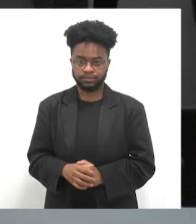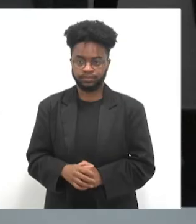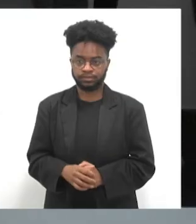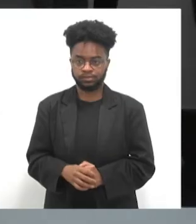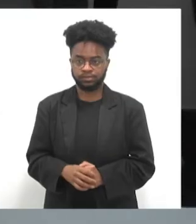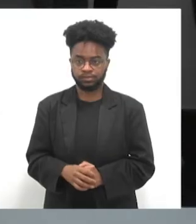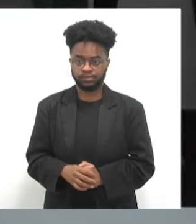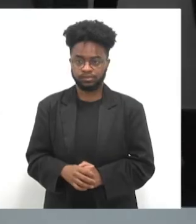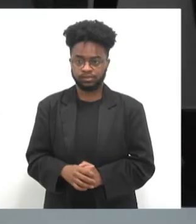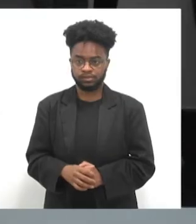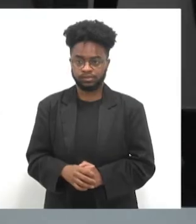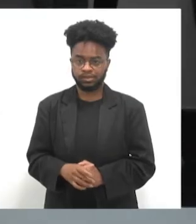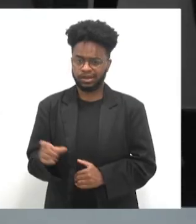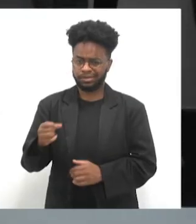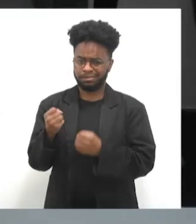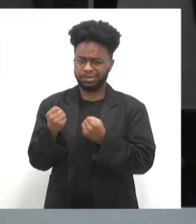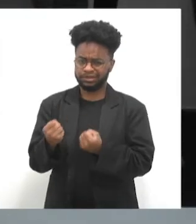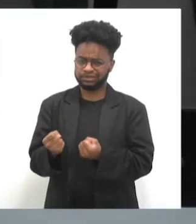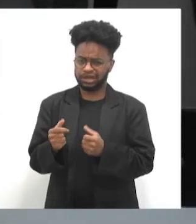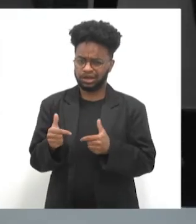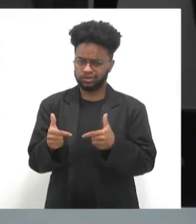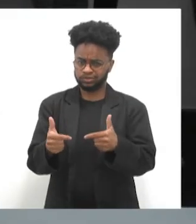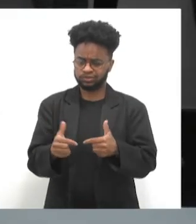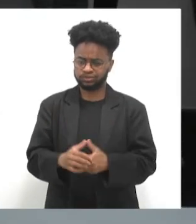está com a mão muito pesada.